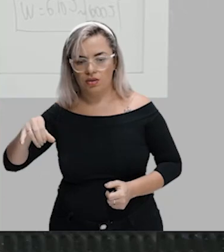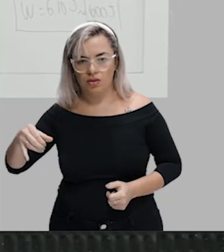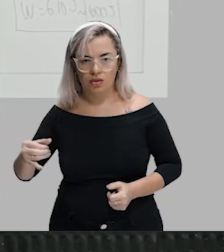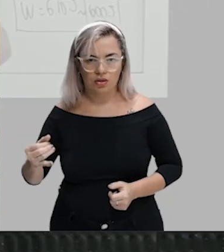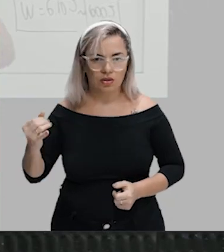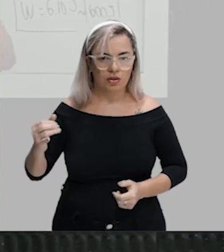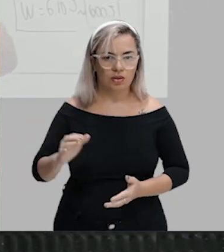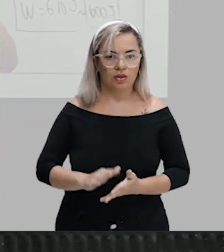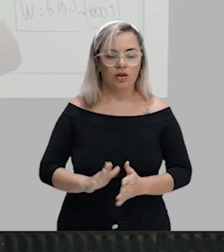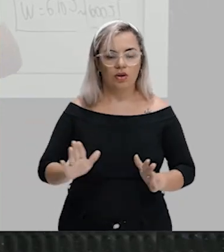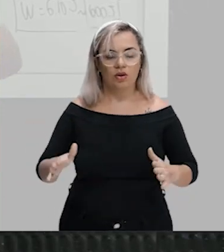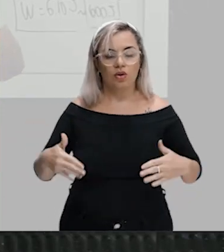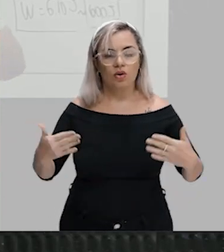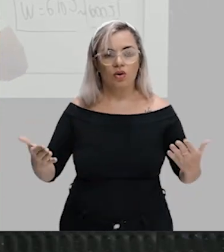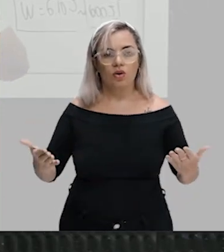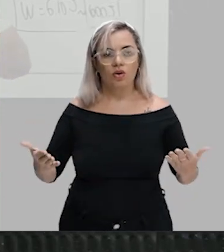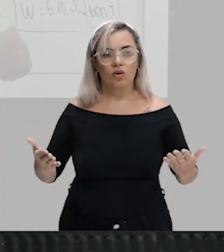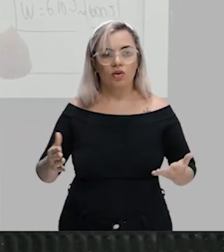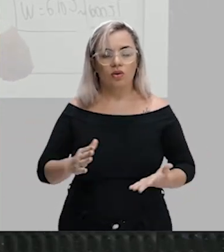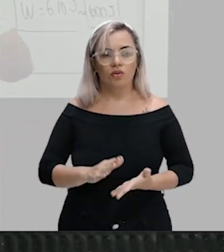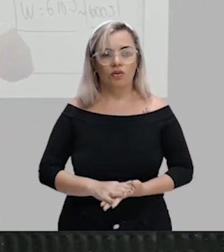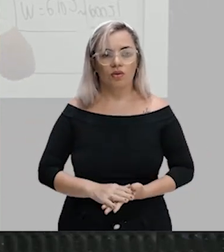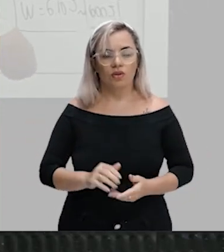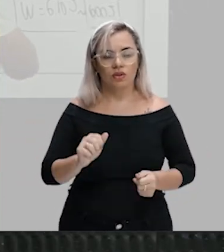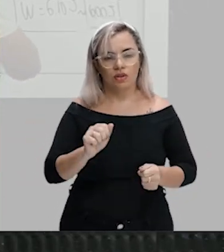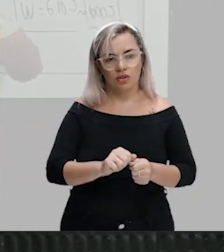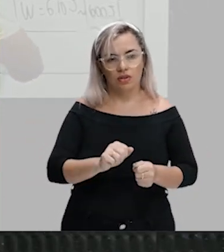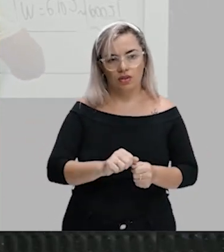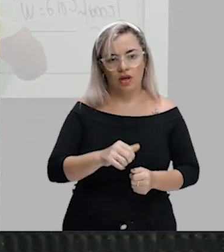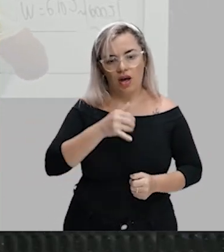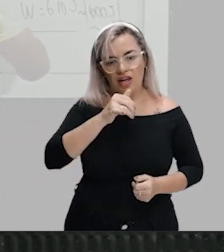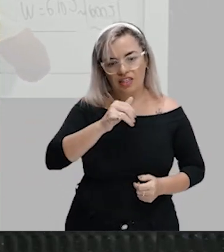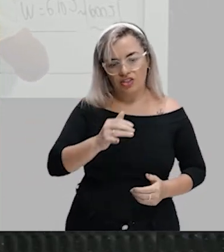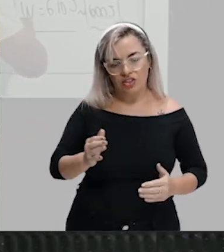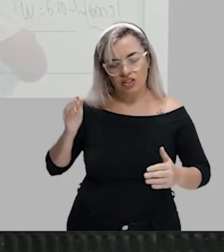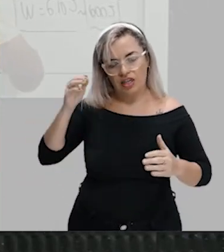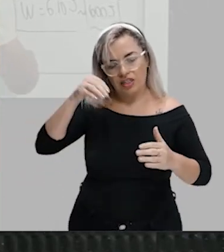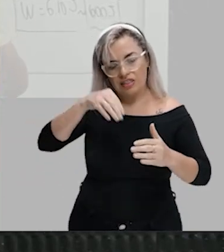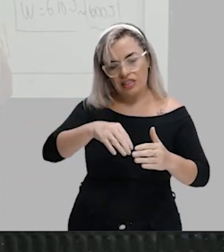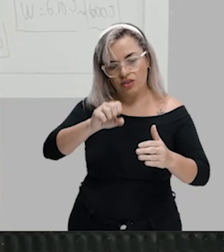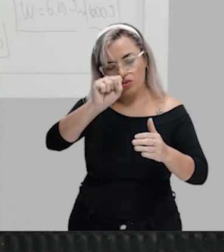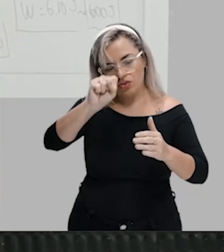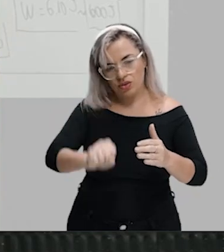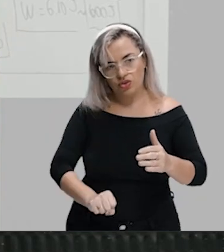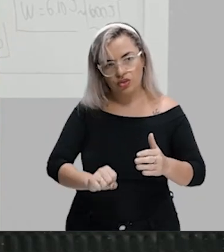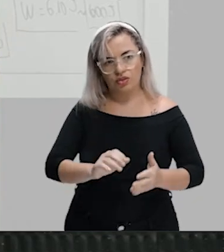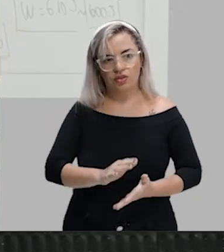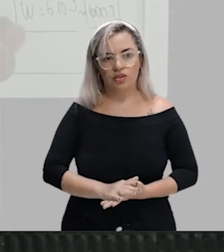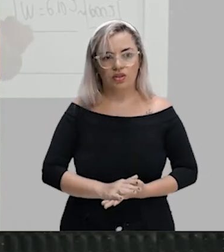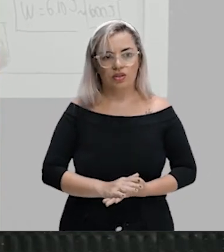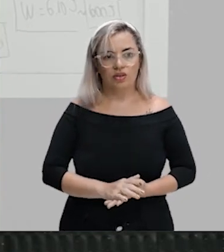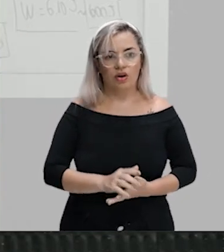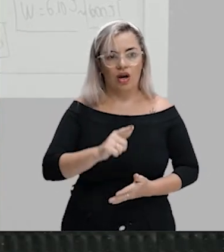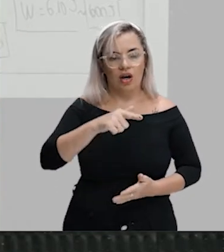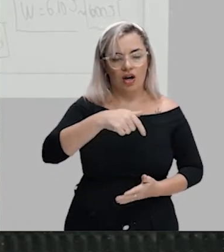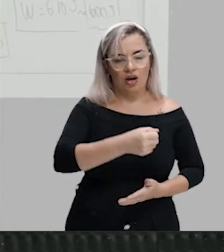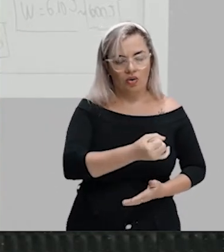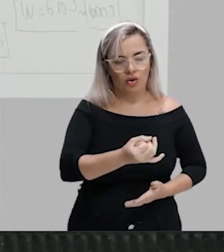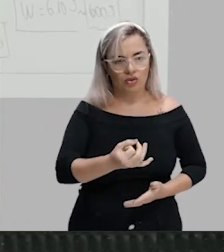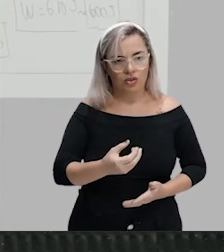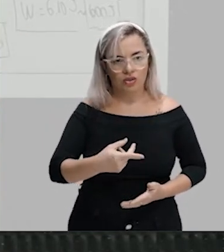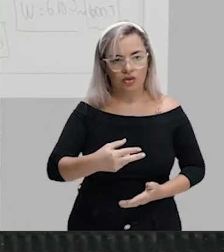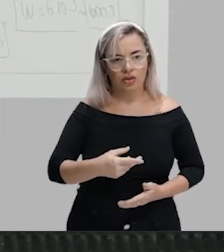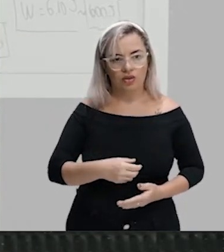interna, muito simples. Quantidade de calor é igual a energia interna mais o trabalho. Pronto. Você já